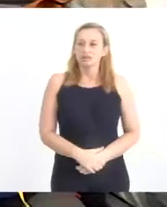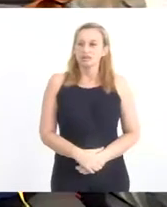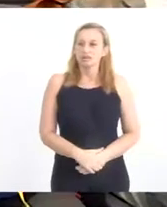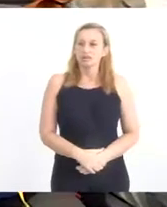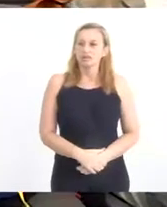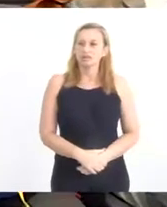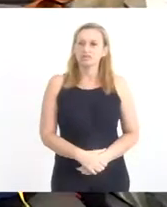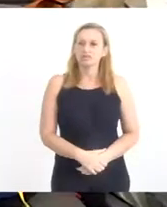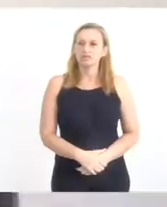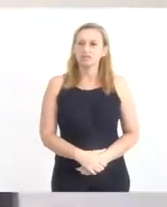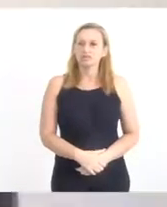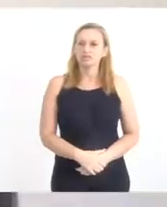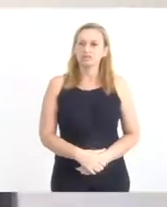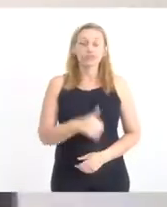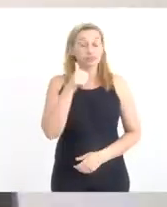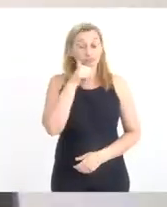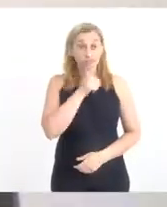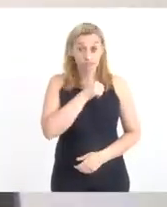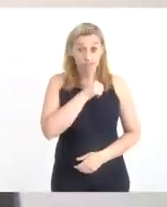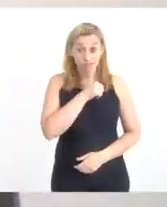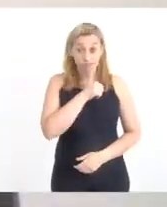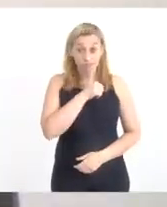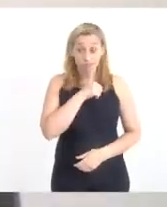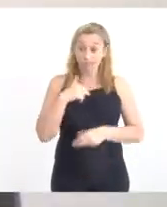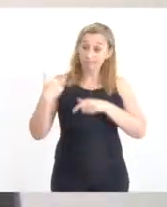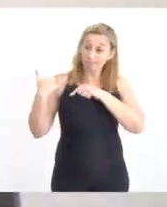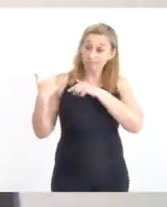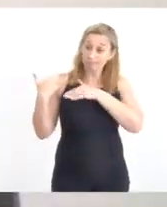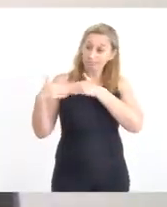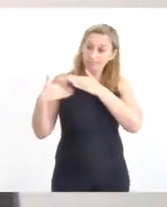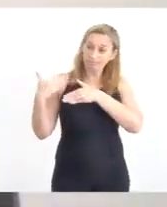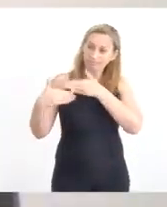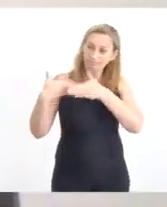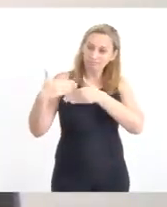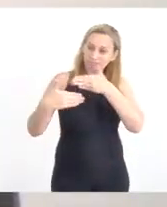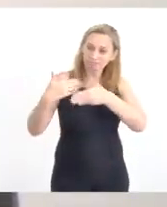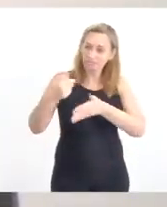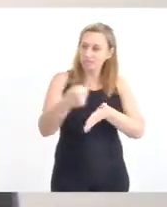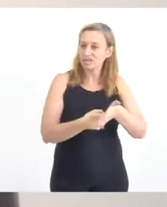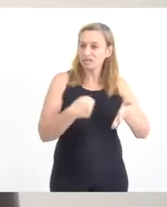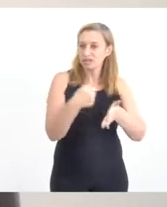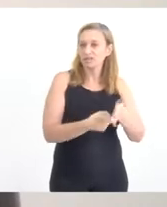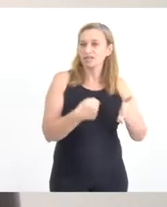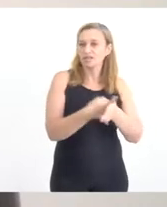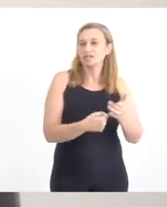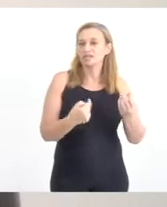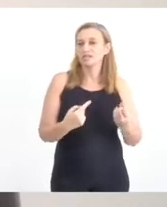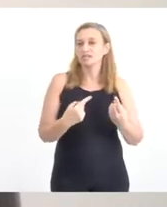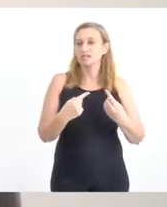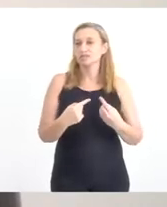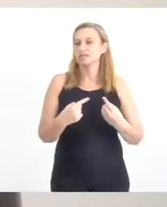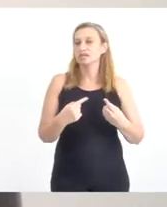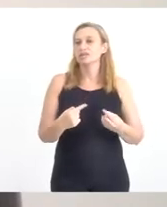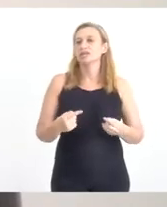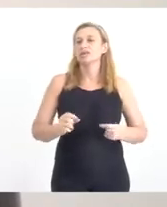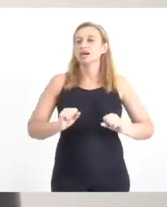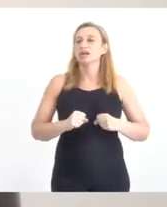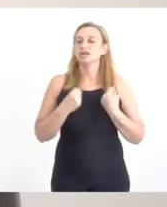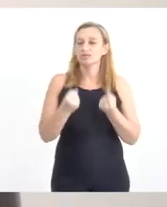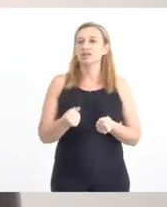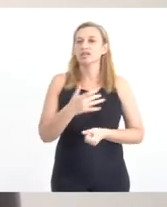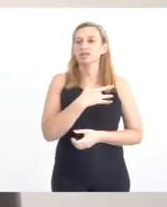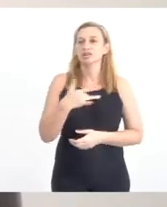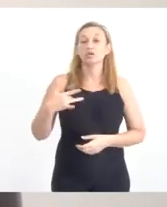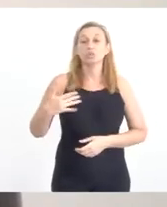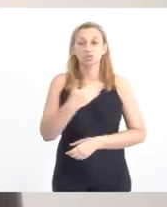uma mulher de muita trajetória na luta em defesa da saúde pública e a gente